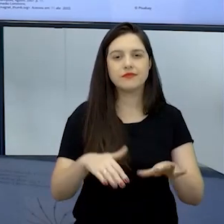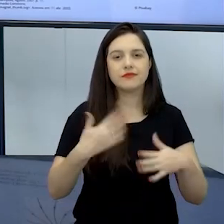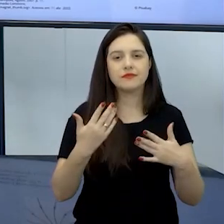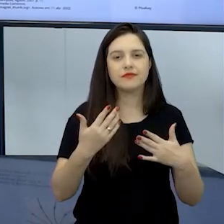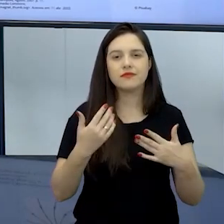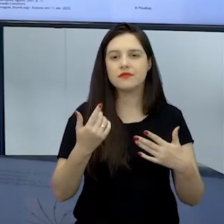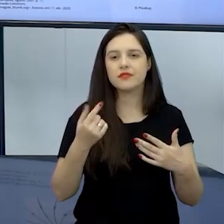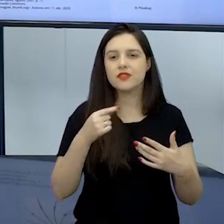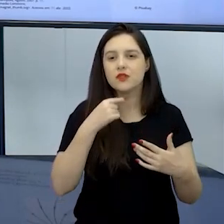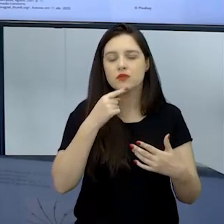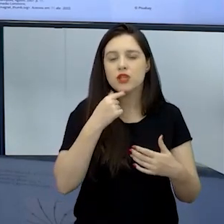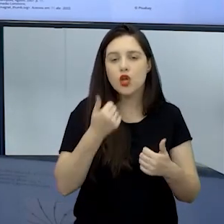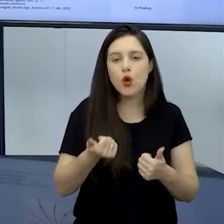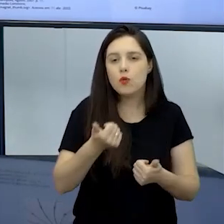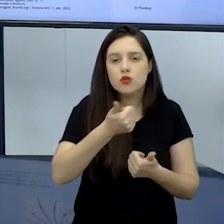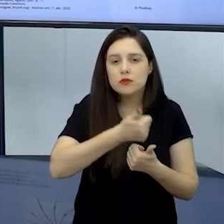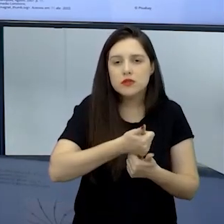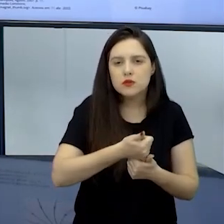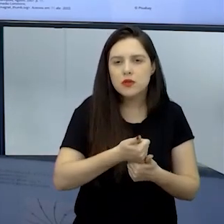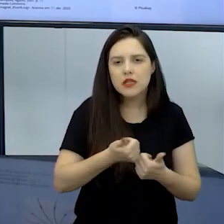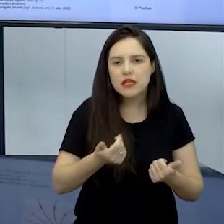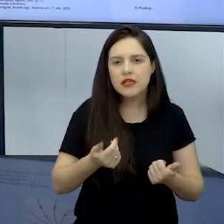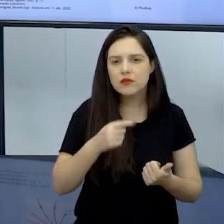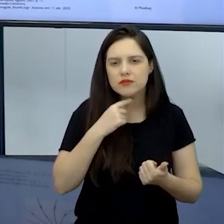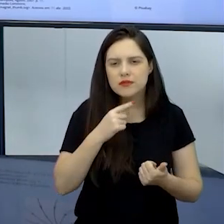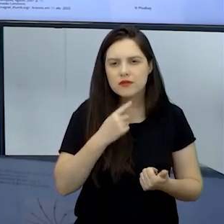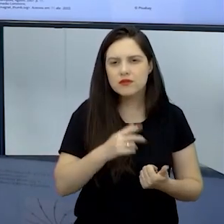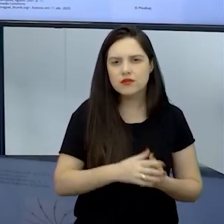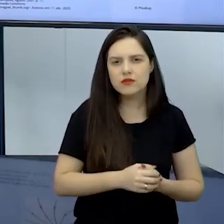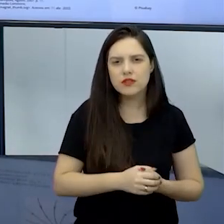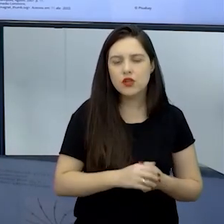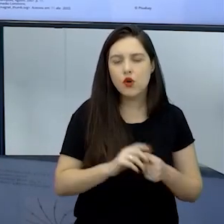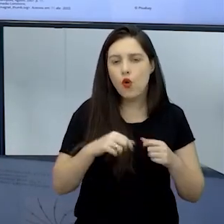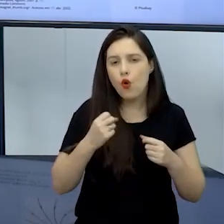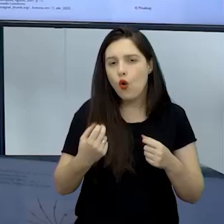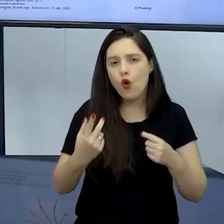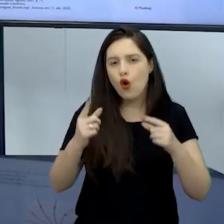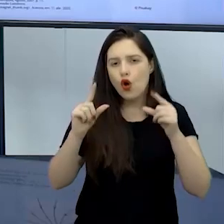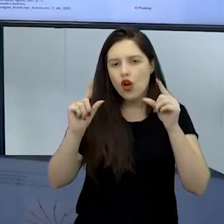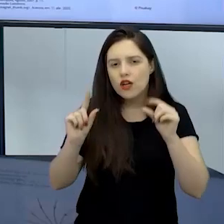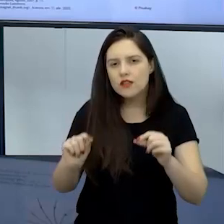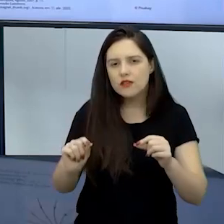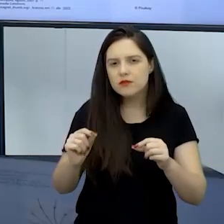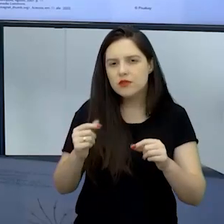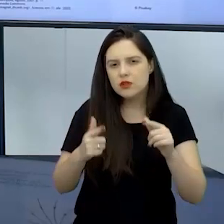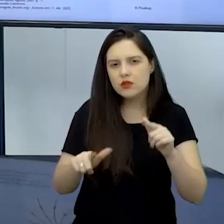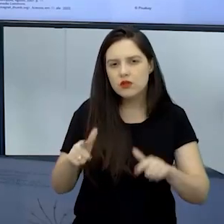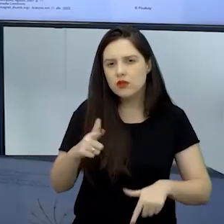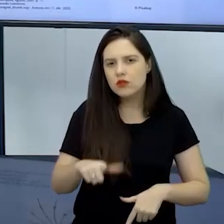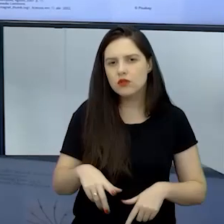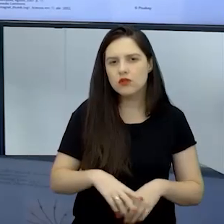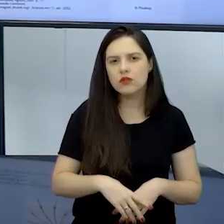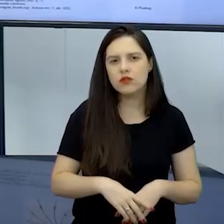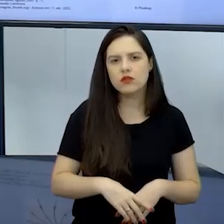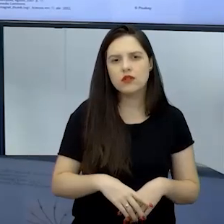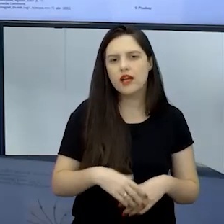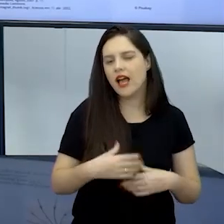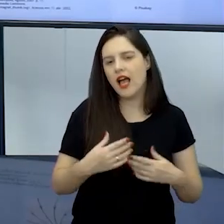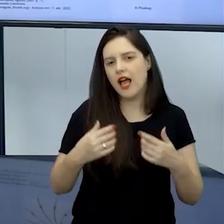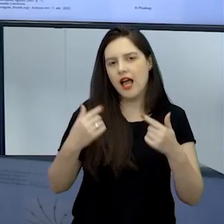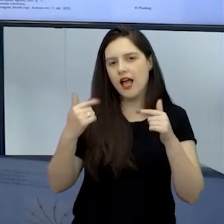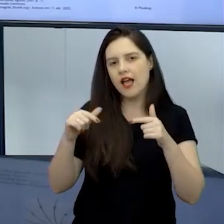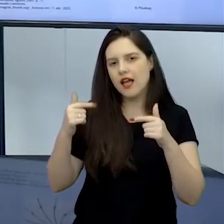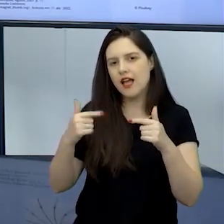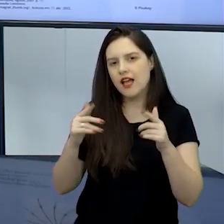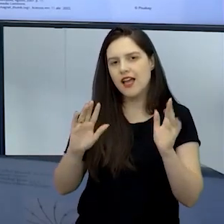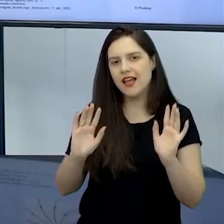tem como diminuir esse do ímã? Oi? Tem como diminuir o magnetismo do ímã? Ele perde ou não? Não, no caso,